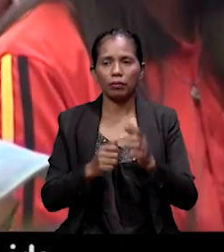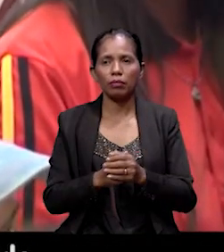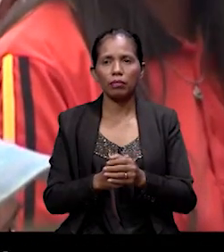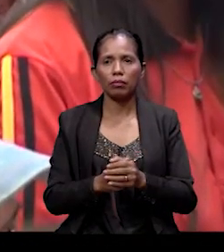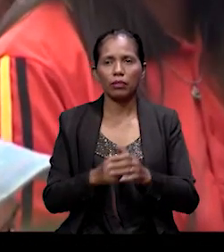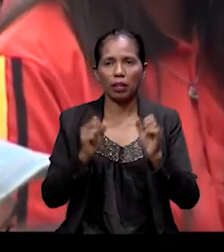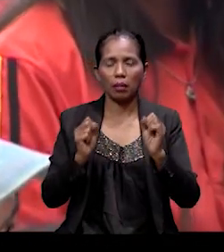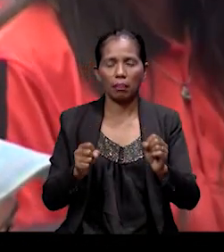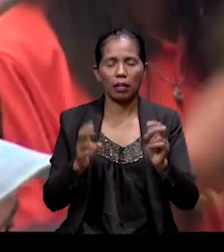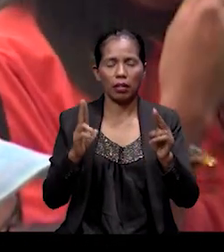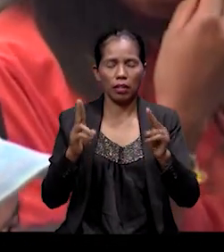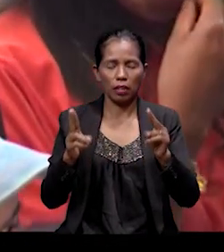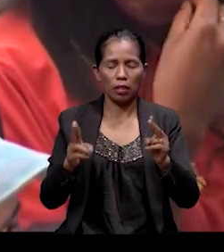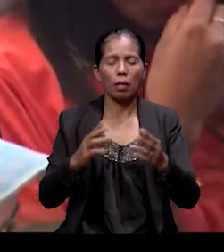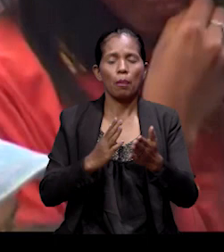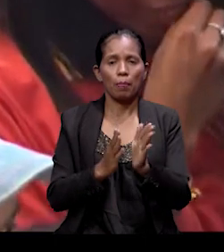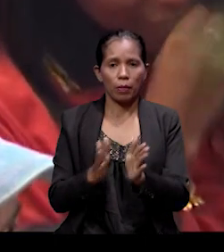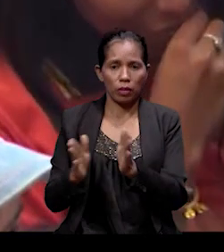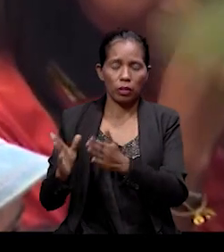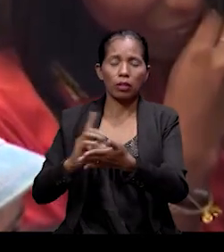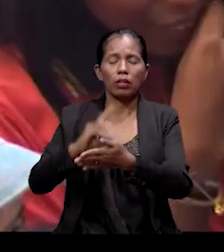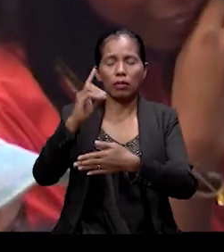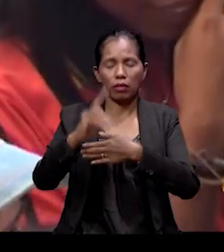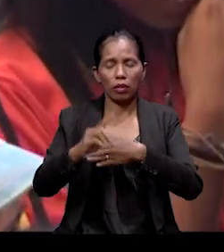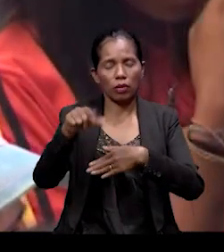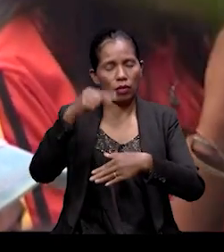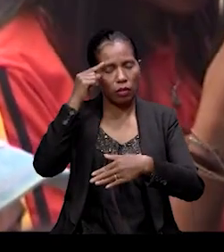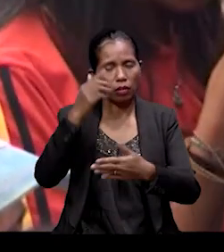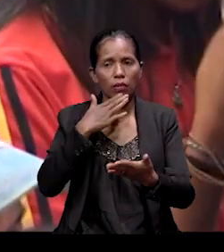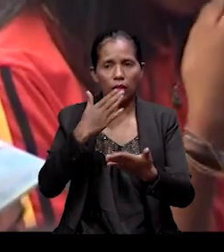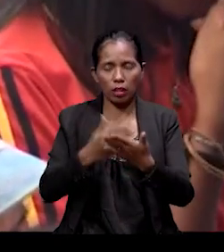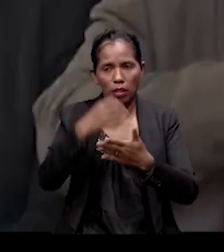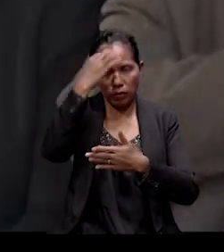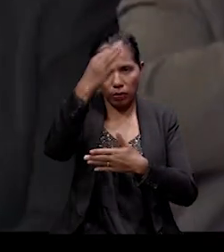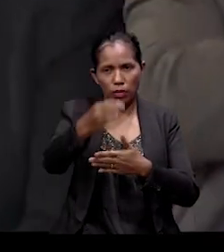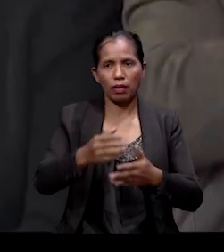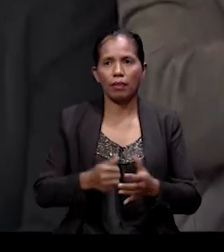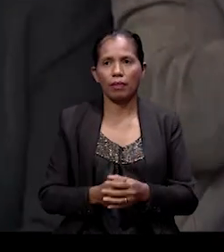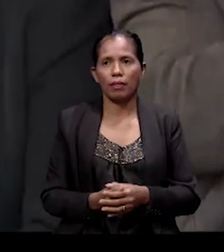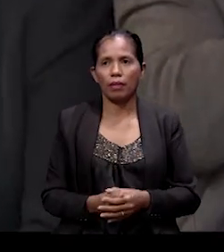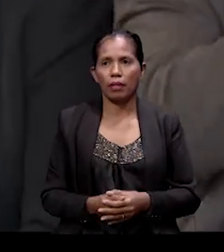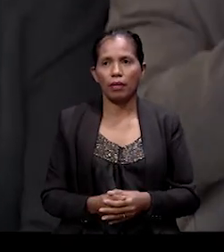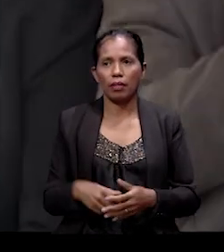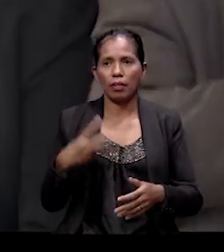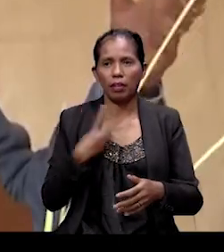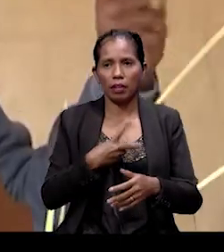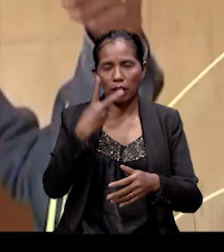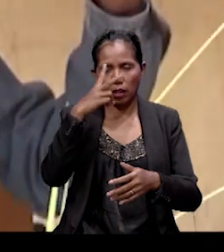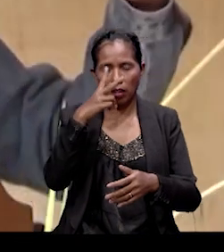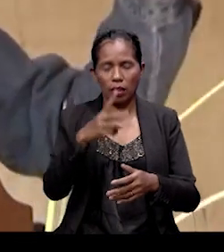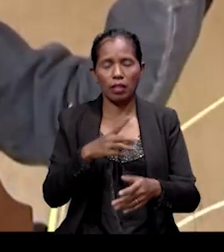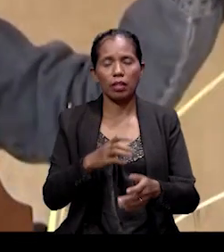bela acelera o processo de desenvolvimento no garante governação dia e a futuro. E papel sociedade civil nem dia uma caída